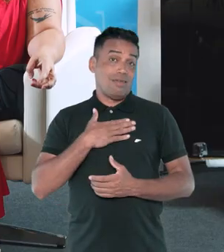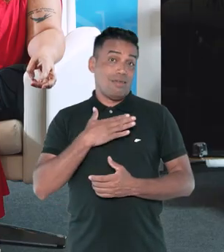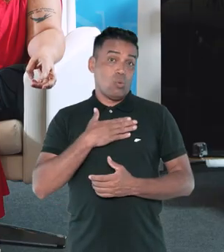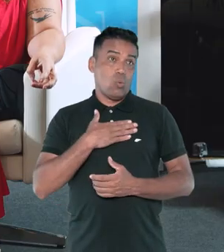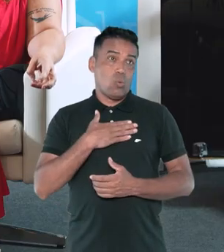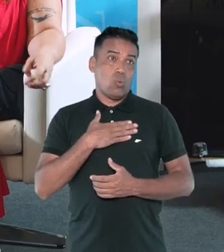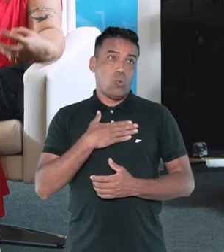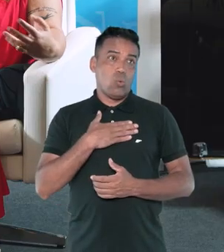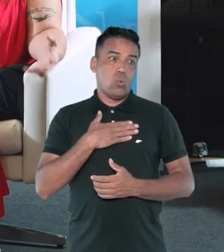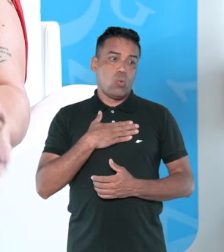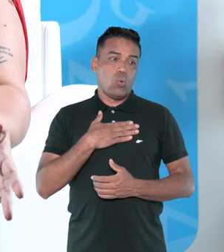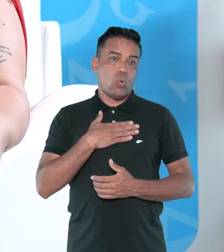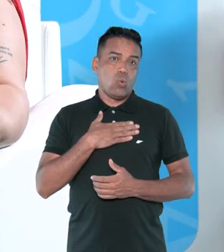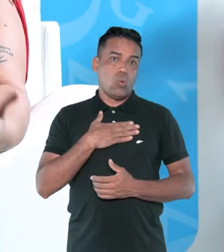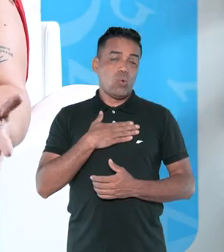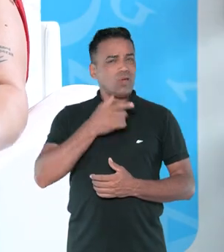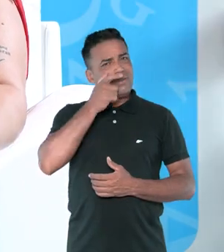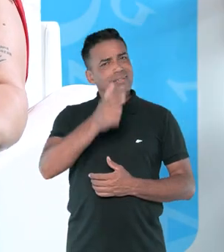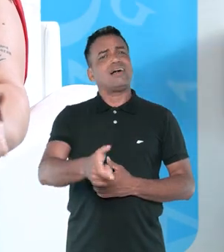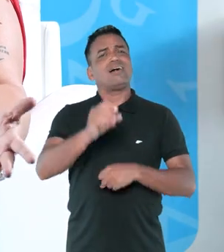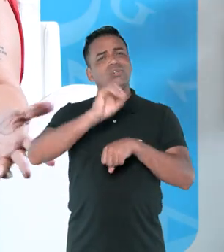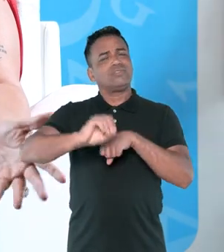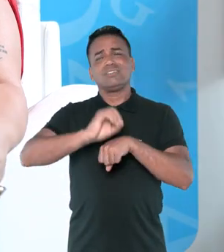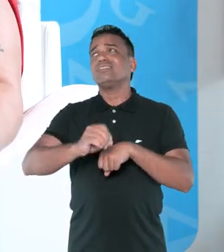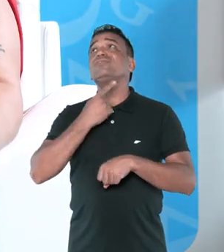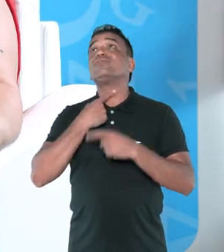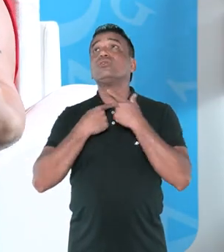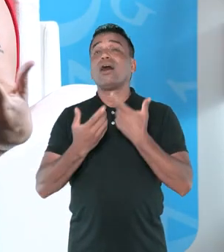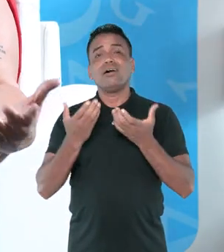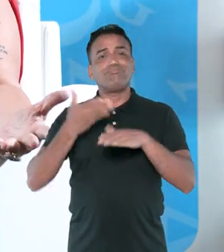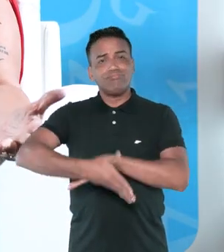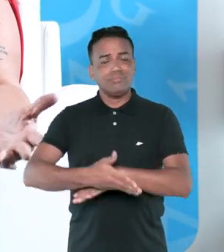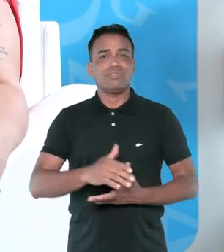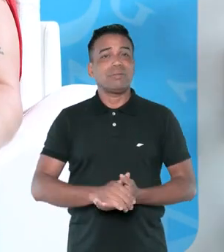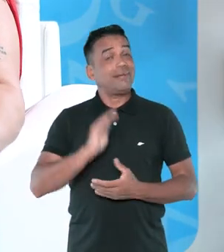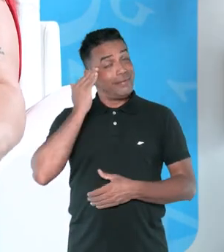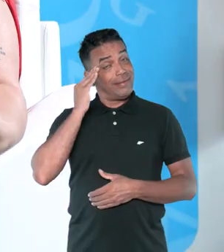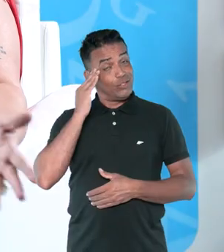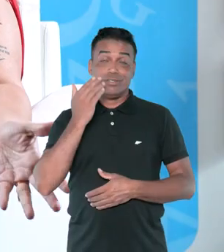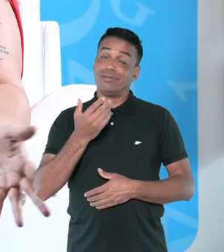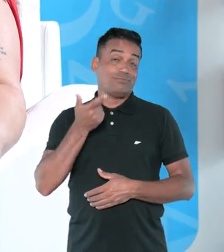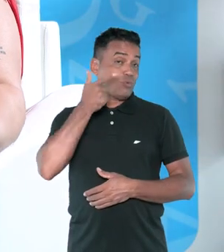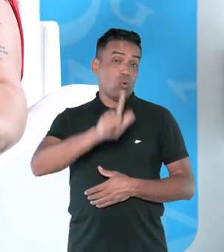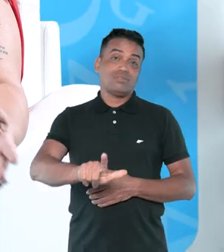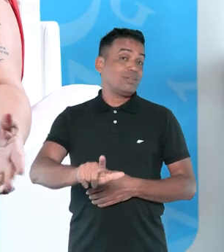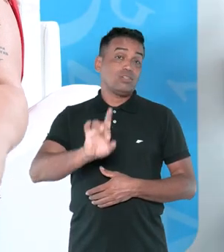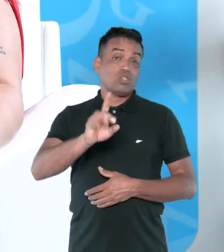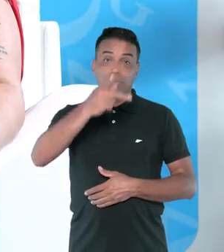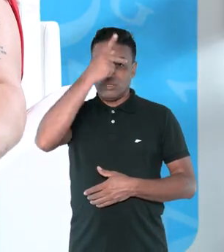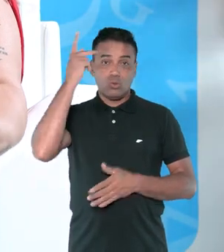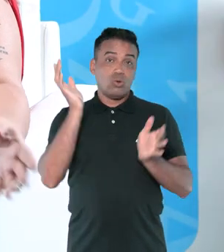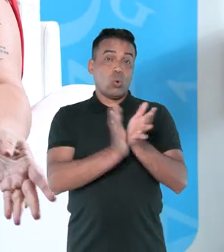Eu estava muito interessada, estava sonhando que podia dar certo, mas já entendi que não pode dar, que não vai dar certo, que é para